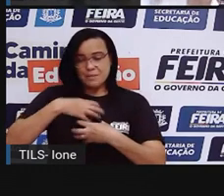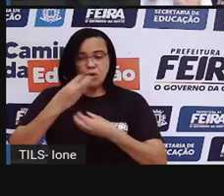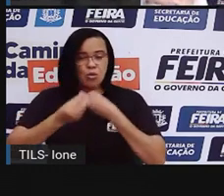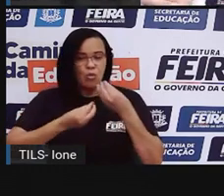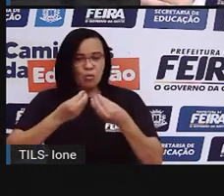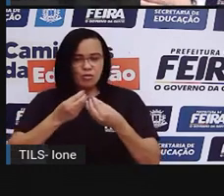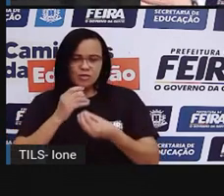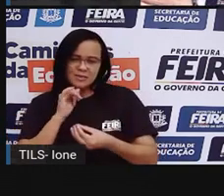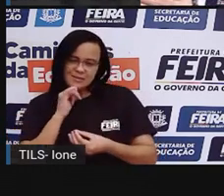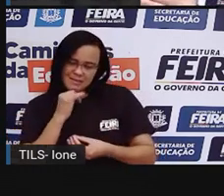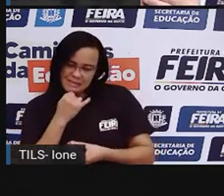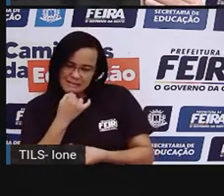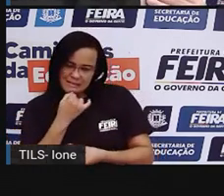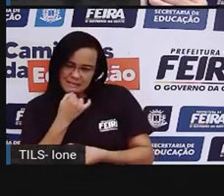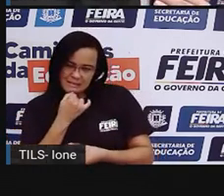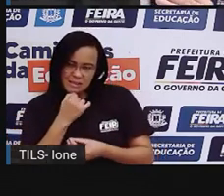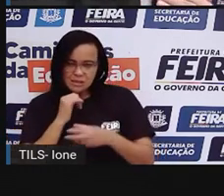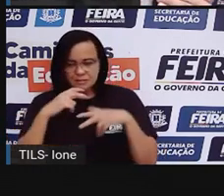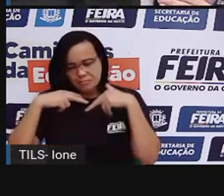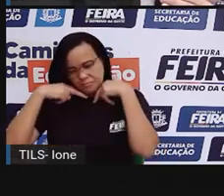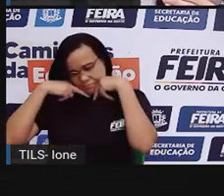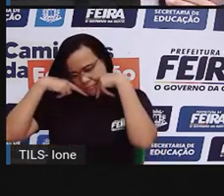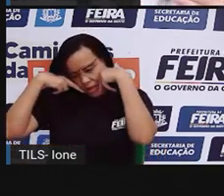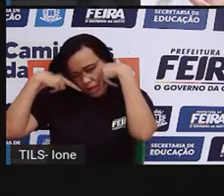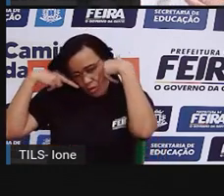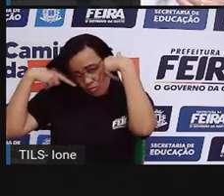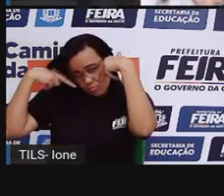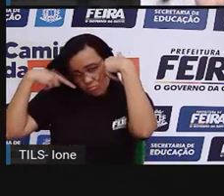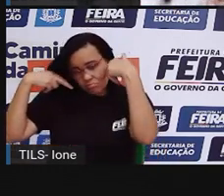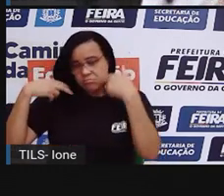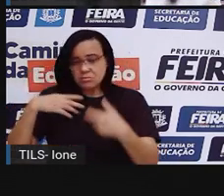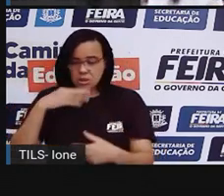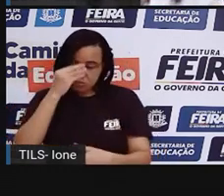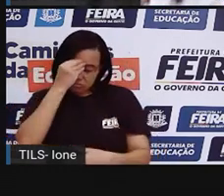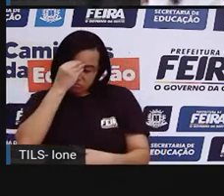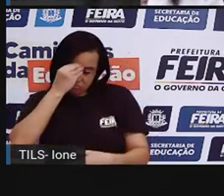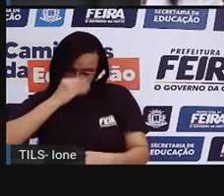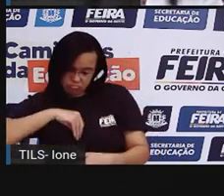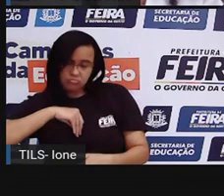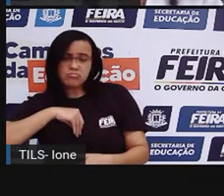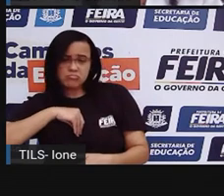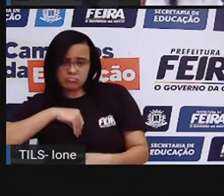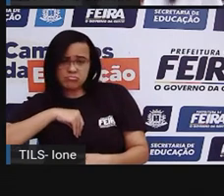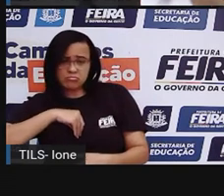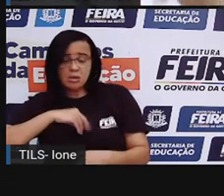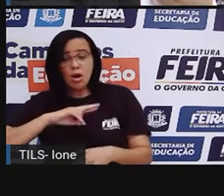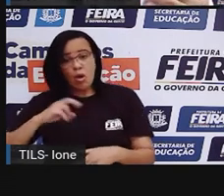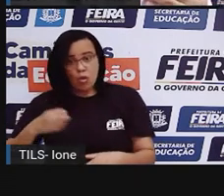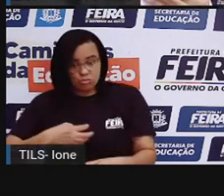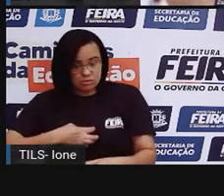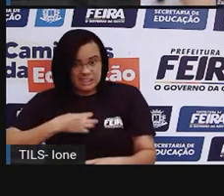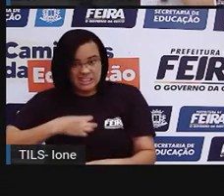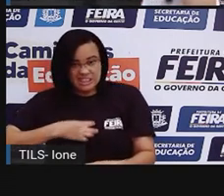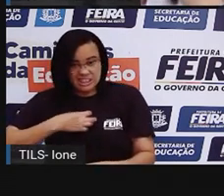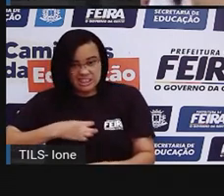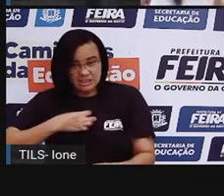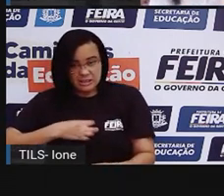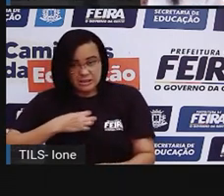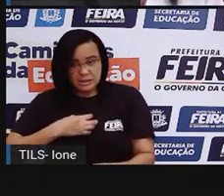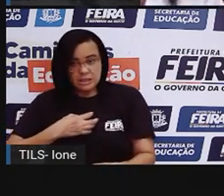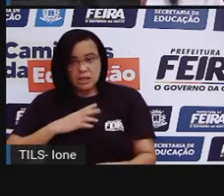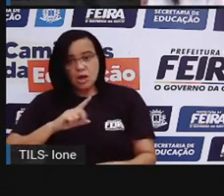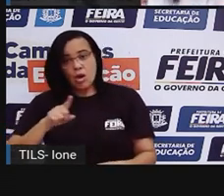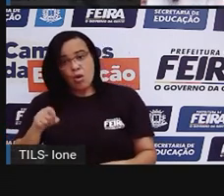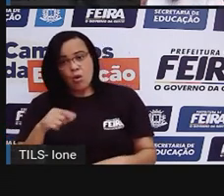né? Essa aqui tá mais triste, desanimado ainda. Essa aqui parece estar com raiva. Essa daqui tá chorando